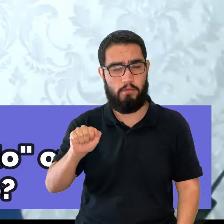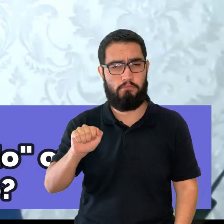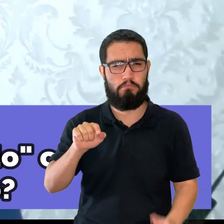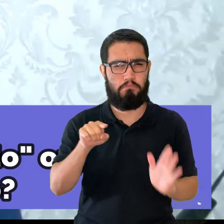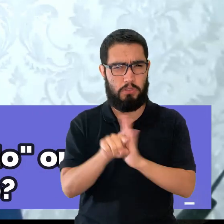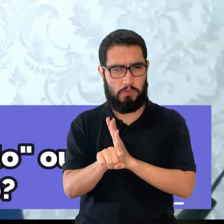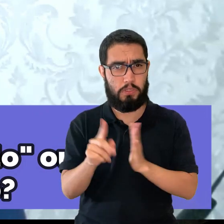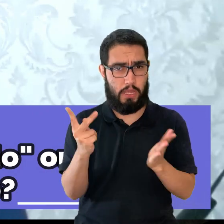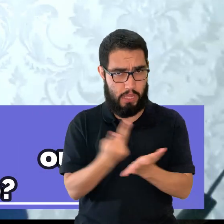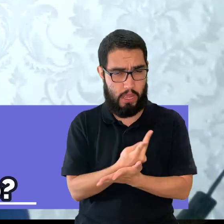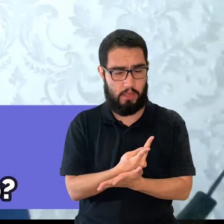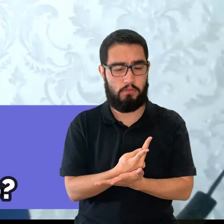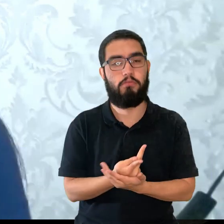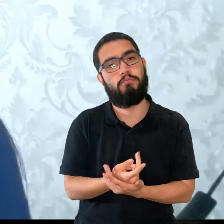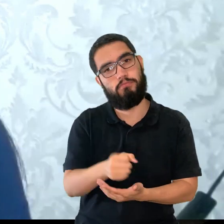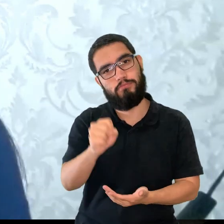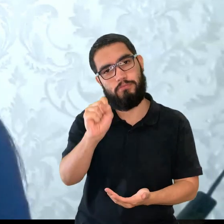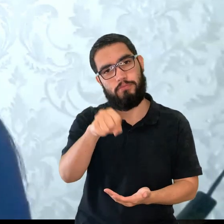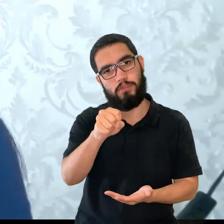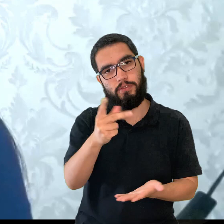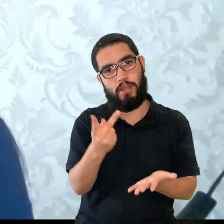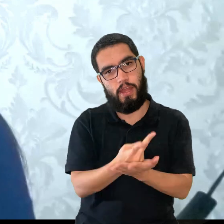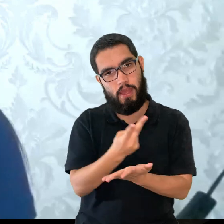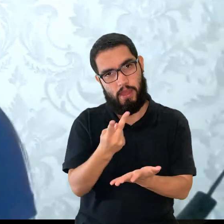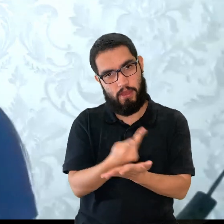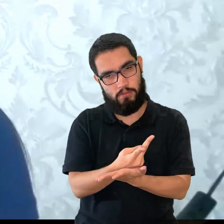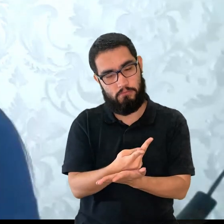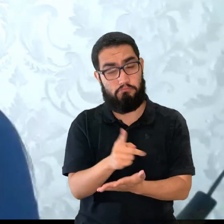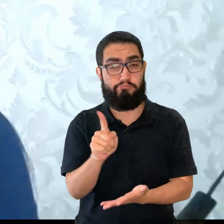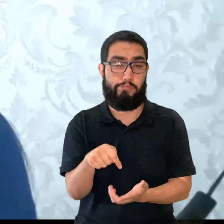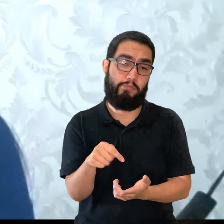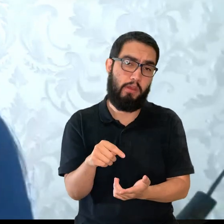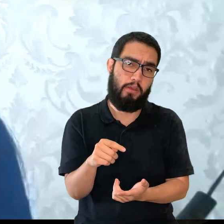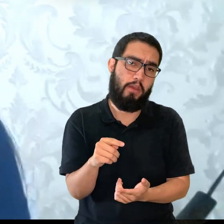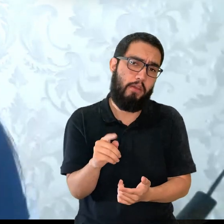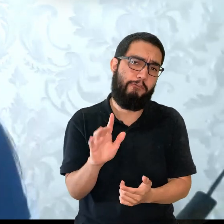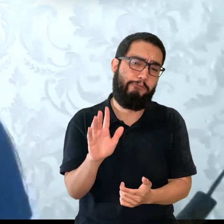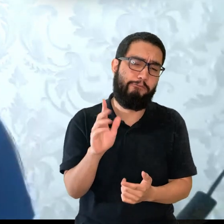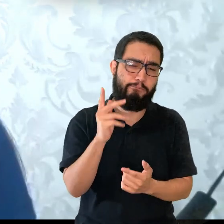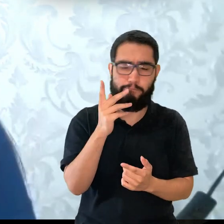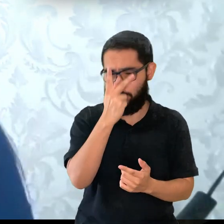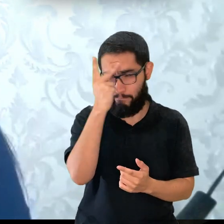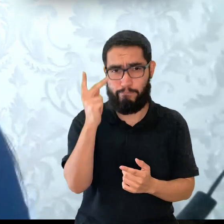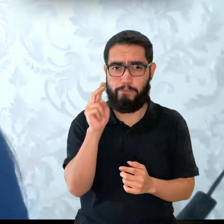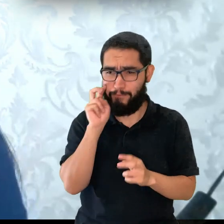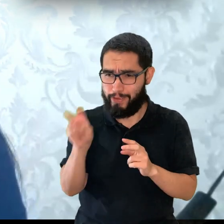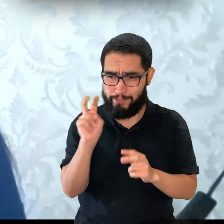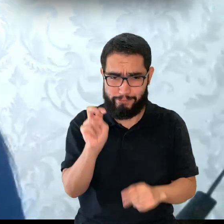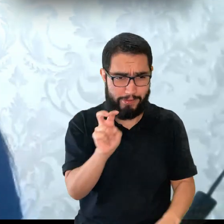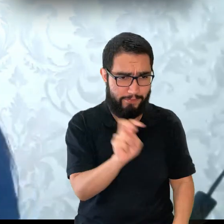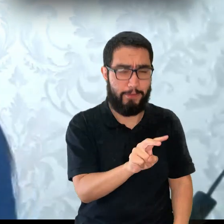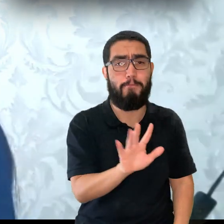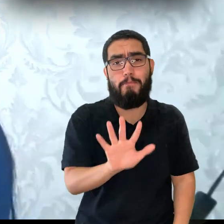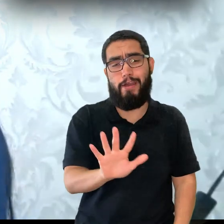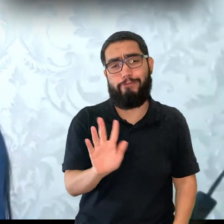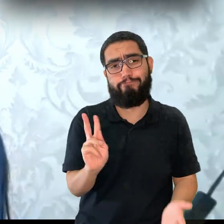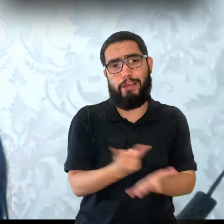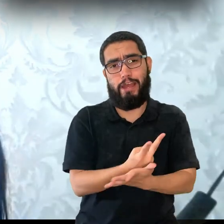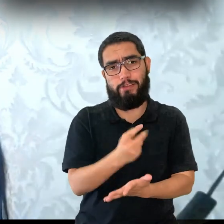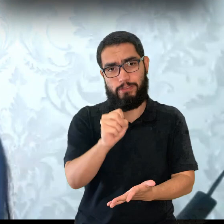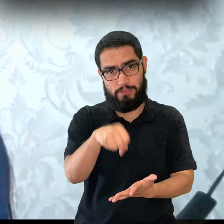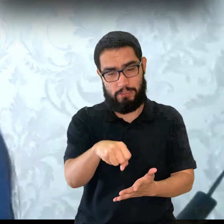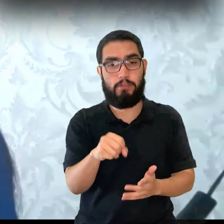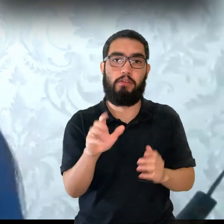auditivo? É errado? É errado sim, é comum, porém muito errado. Então, esses termos têm